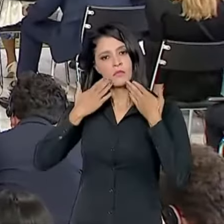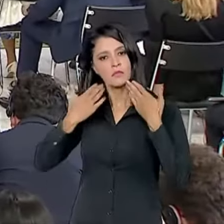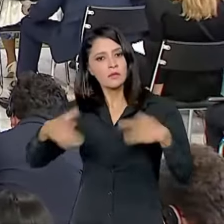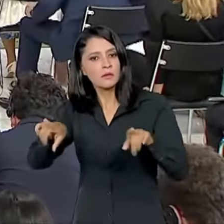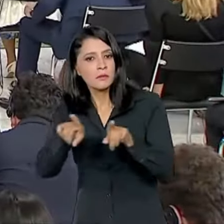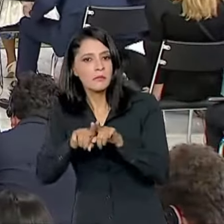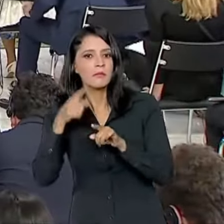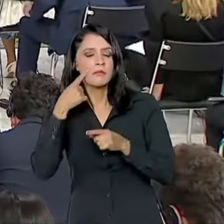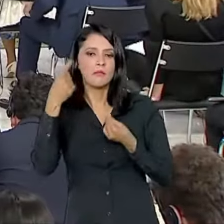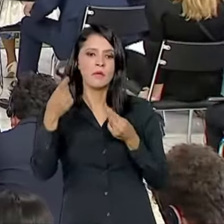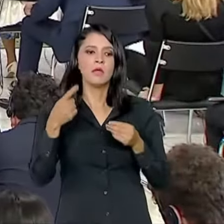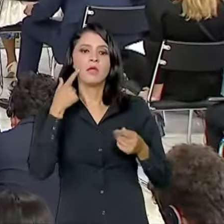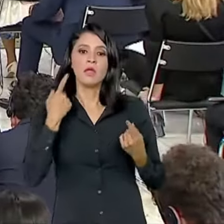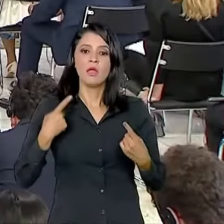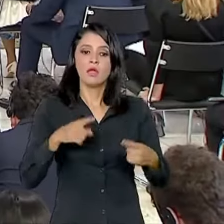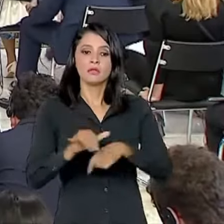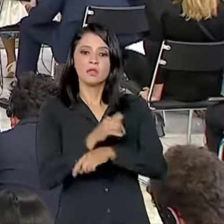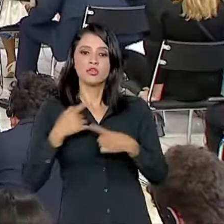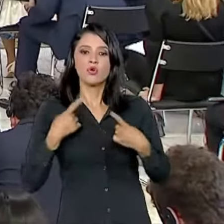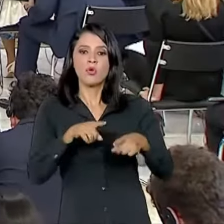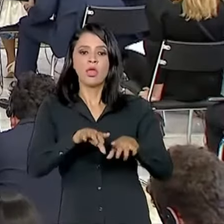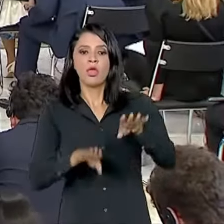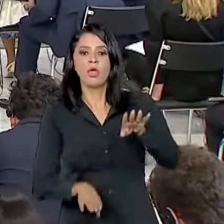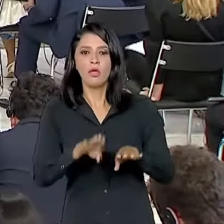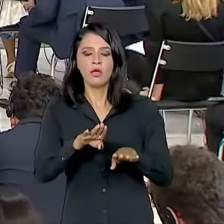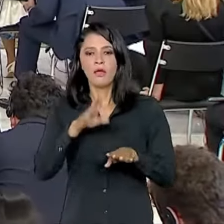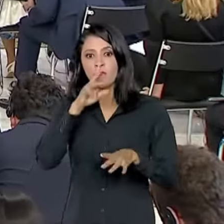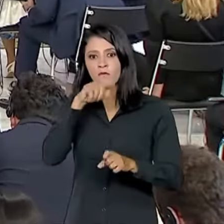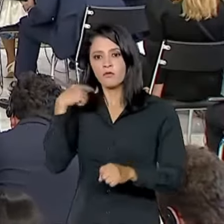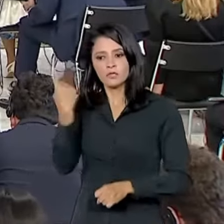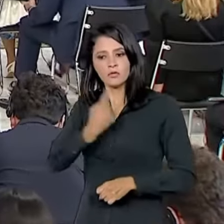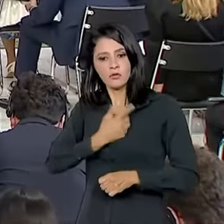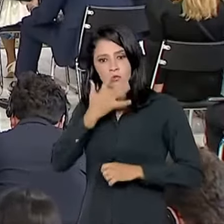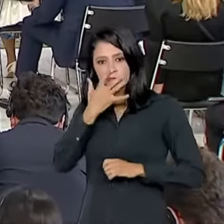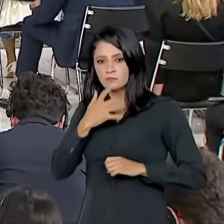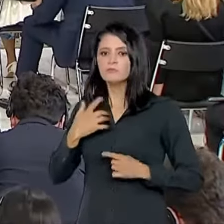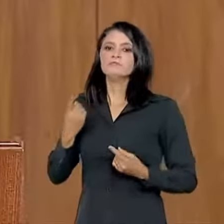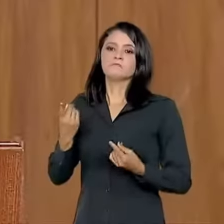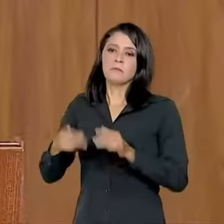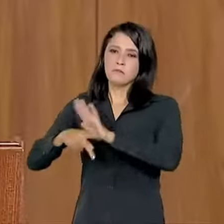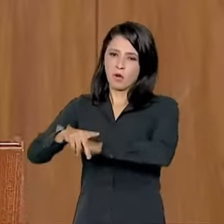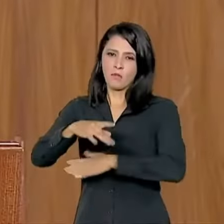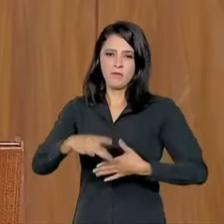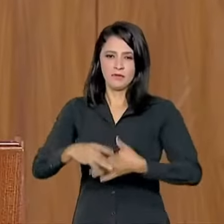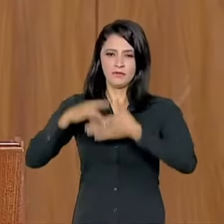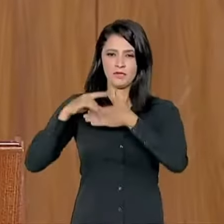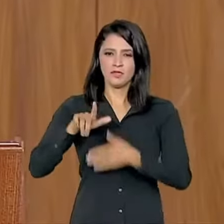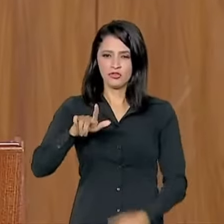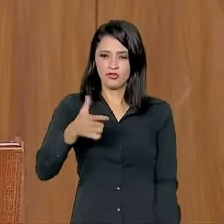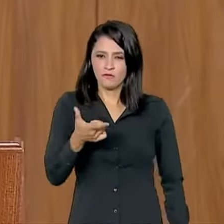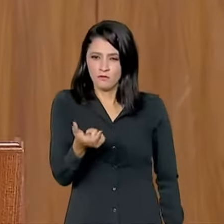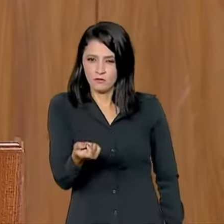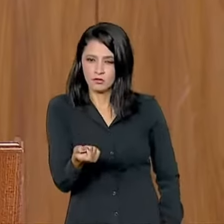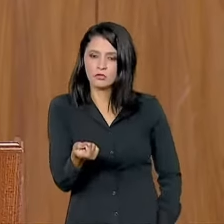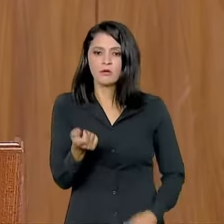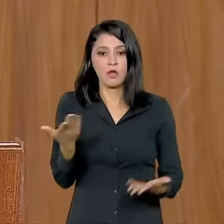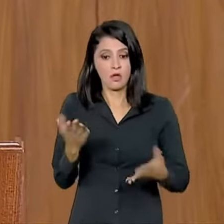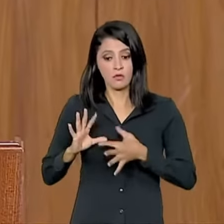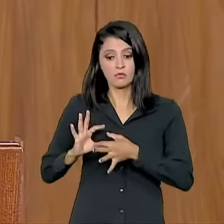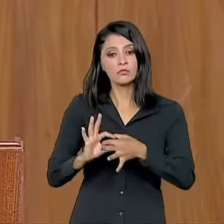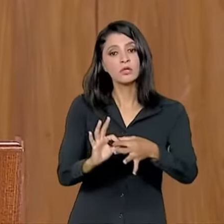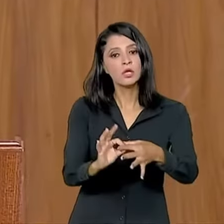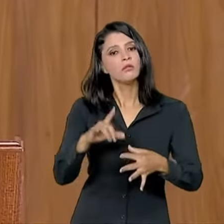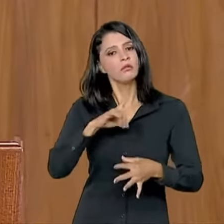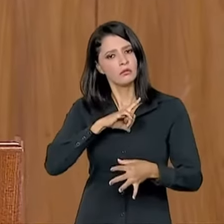combate às desigualdades como força motriz da presidência brasileira do G20. Nesse contexto,